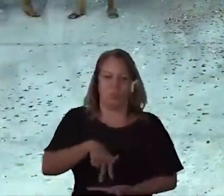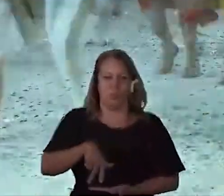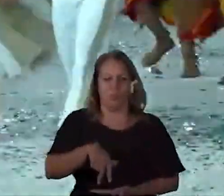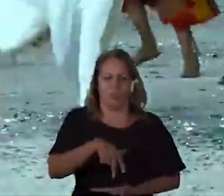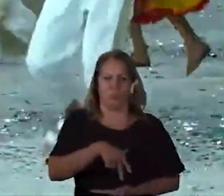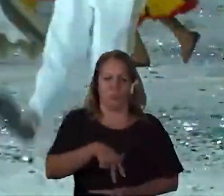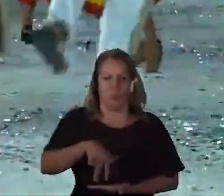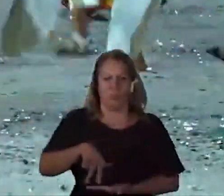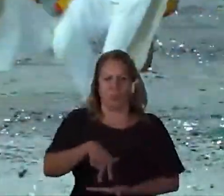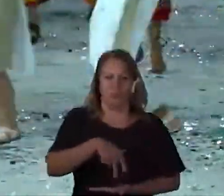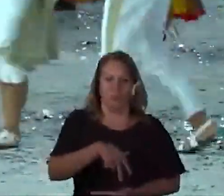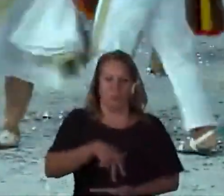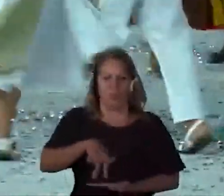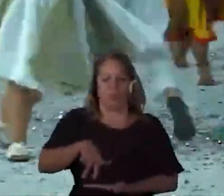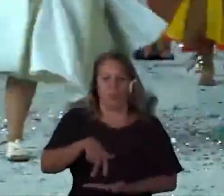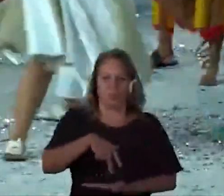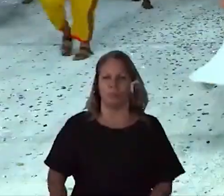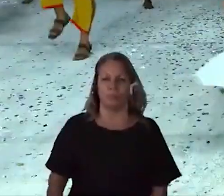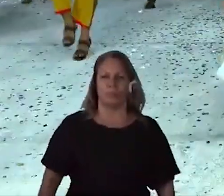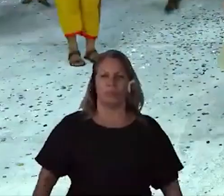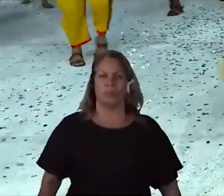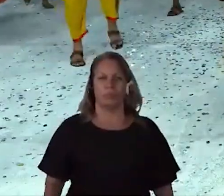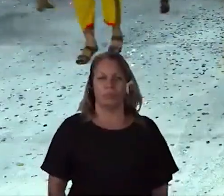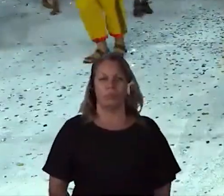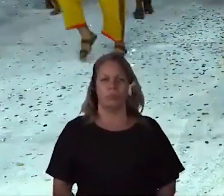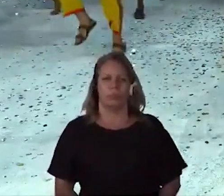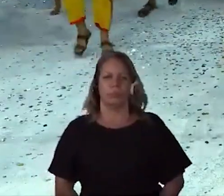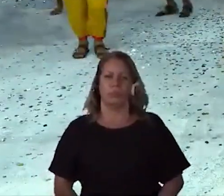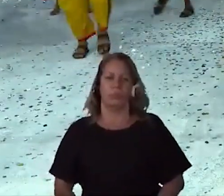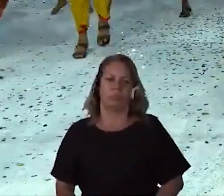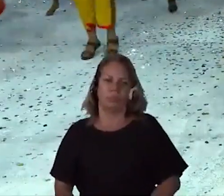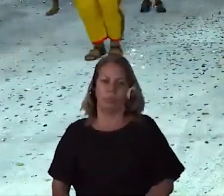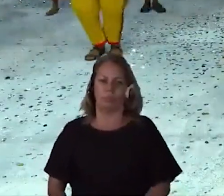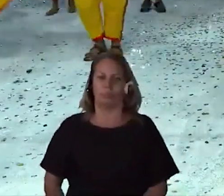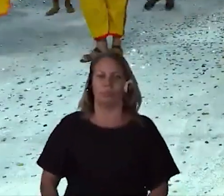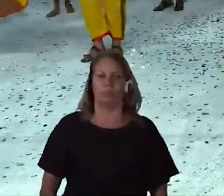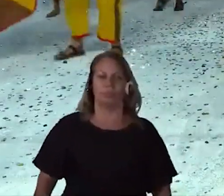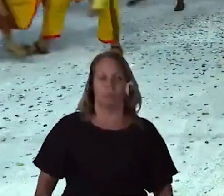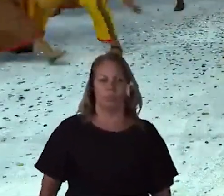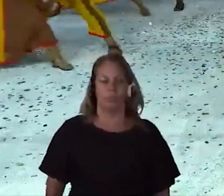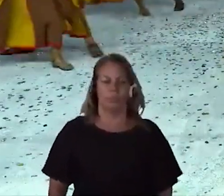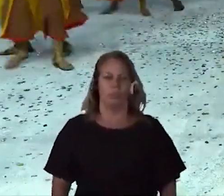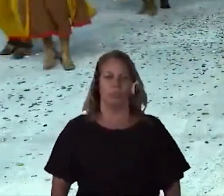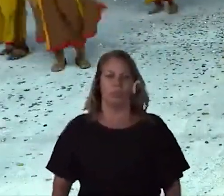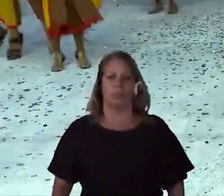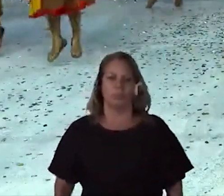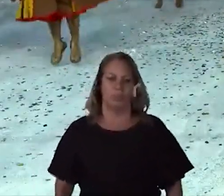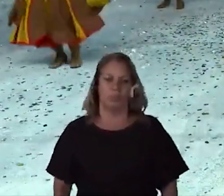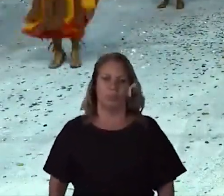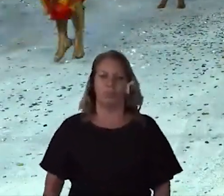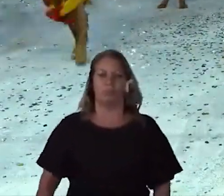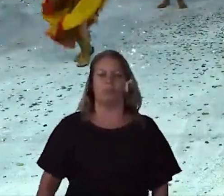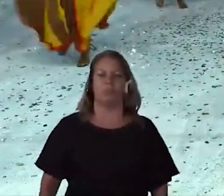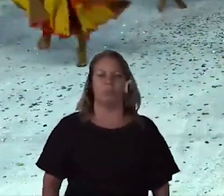um frevo naquele vai e não vai. Parecia até um frevo naquele cai e não cai. Parecia até